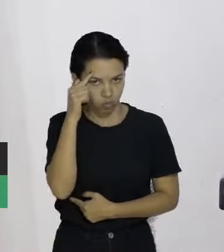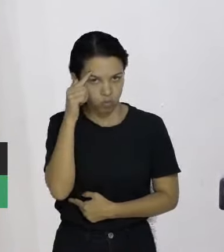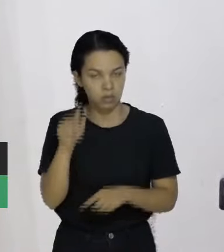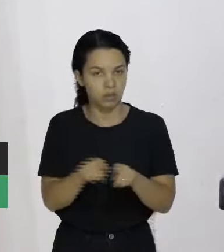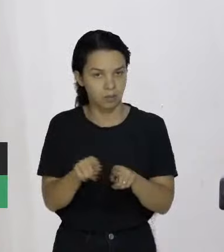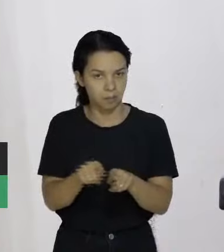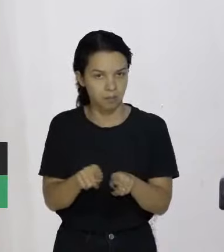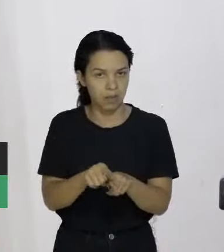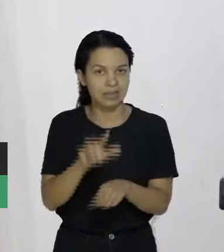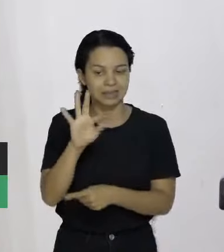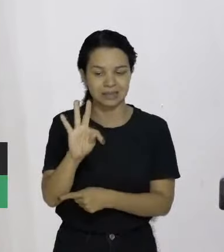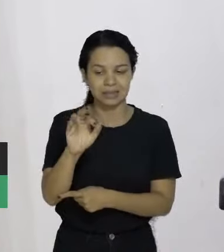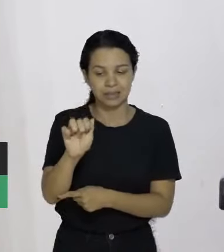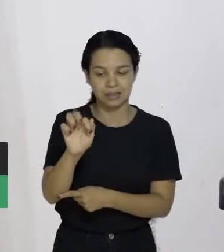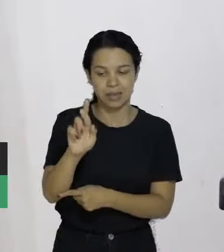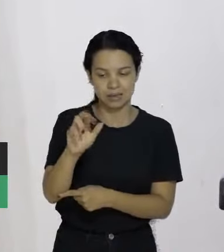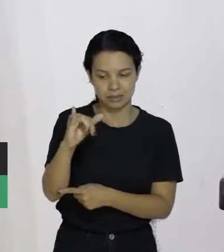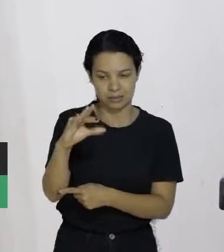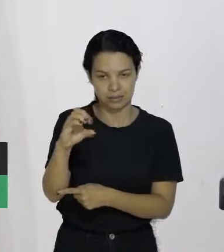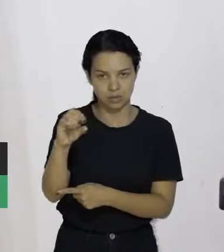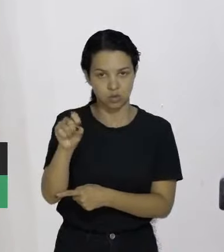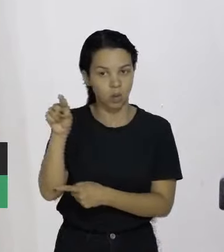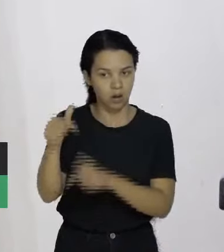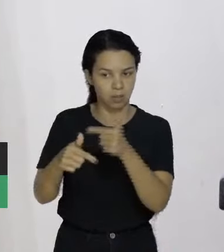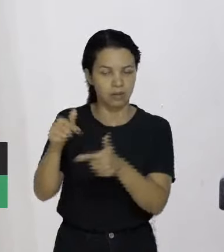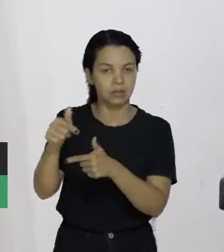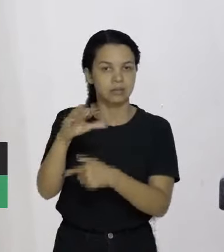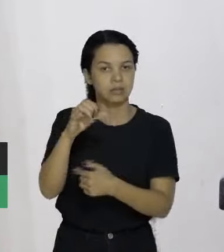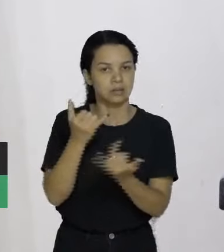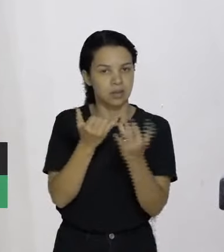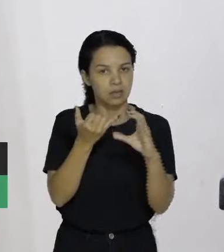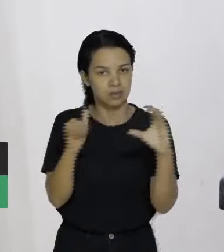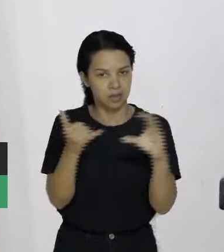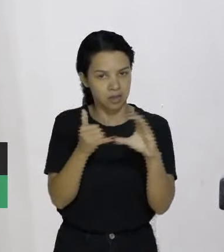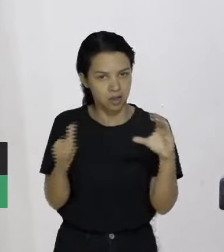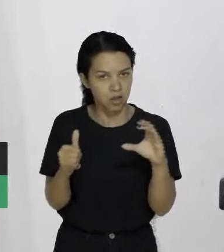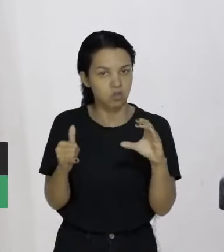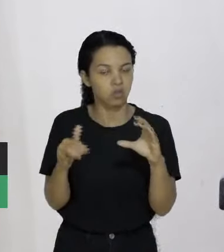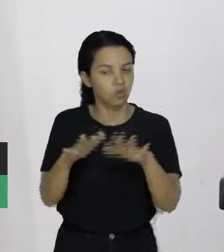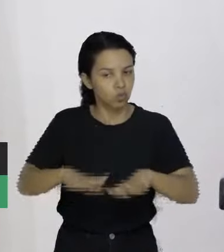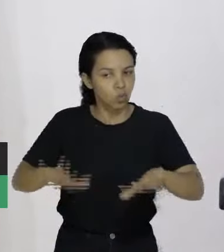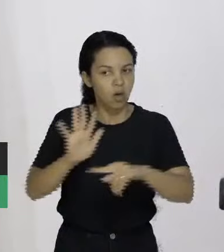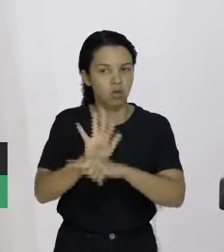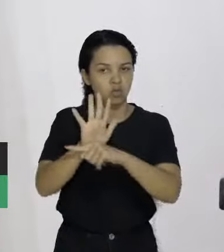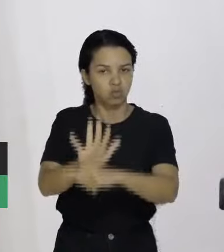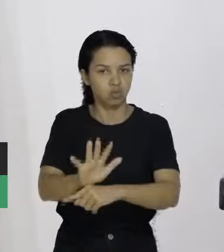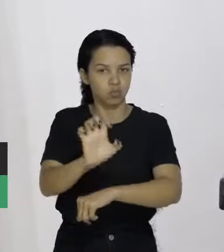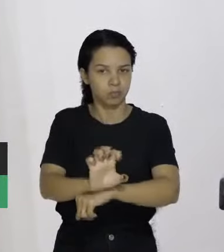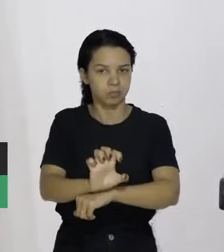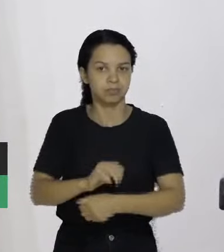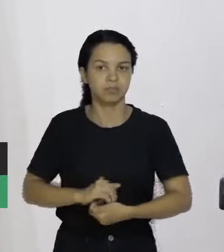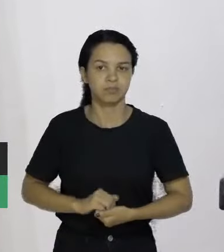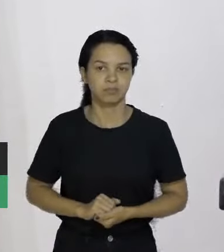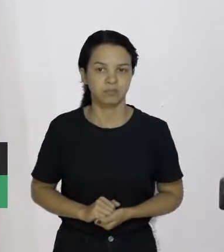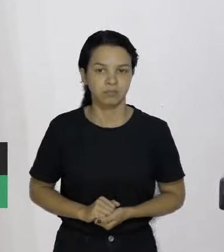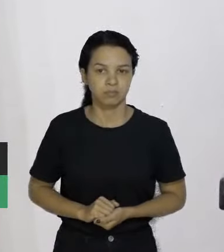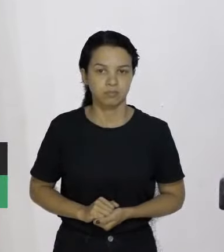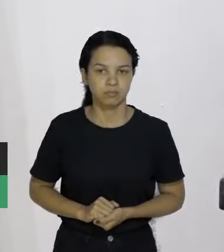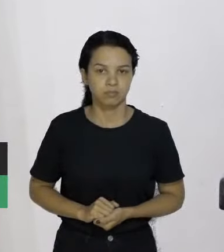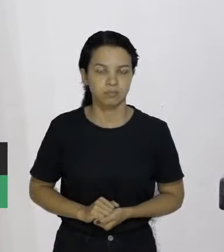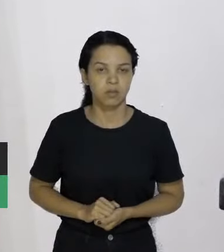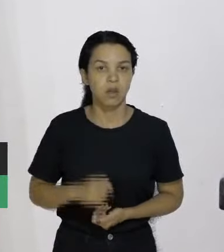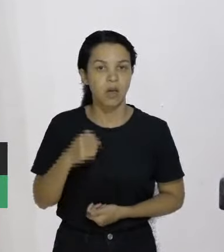por tudo que tem feito pelo Catarinense pelo nosso estado mas o motivo que